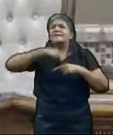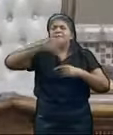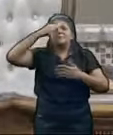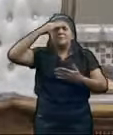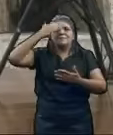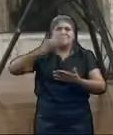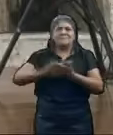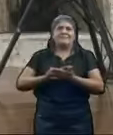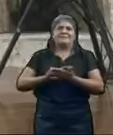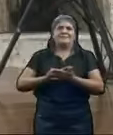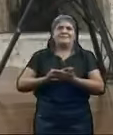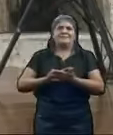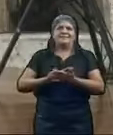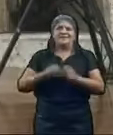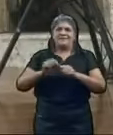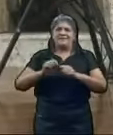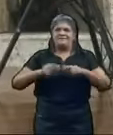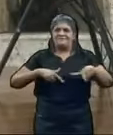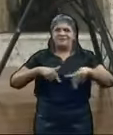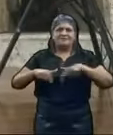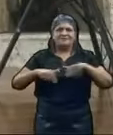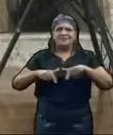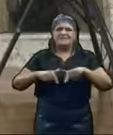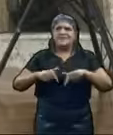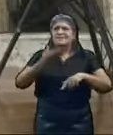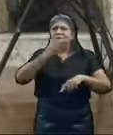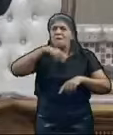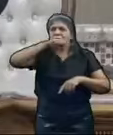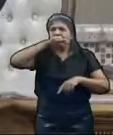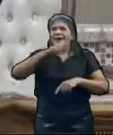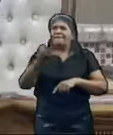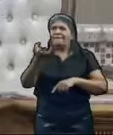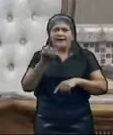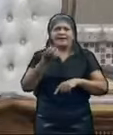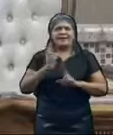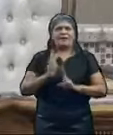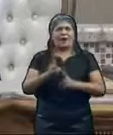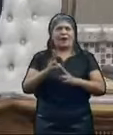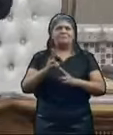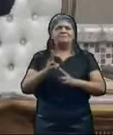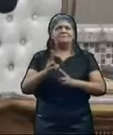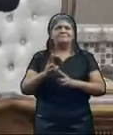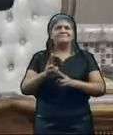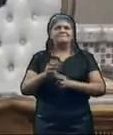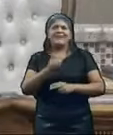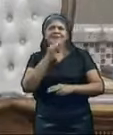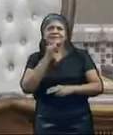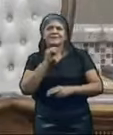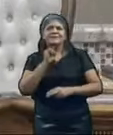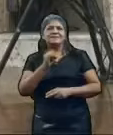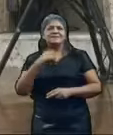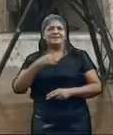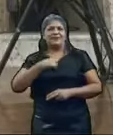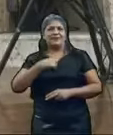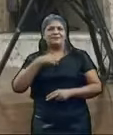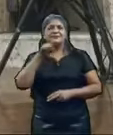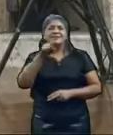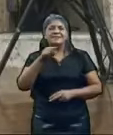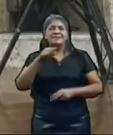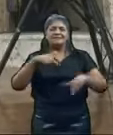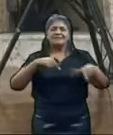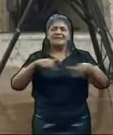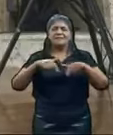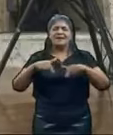obra mapa da Felicidade é quem está fazendo a obra de Deus servindo a Jesus